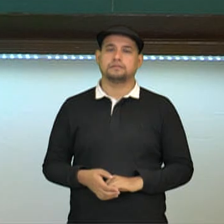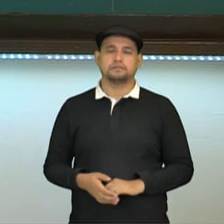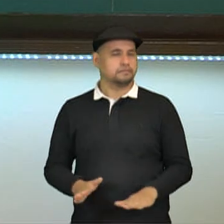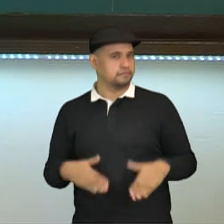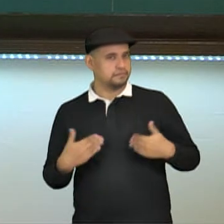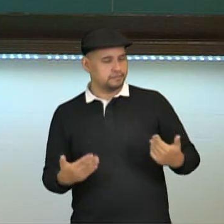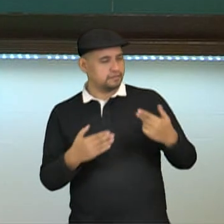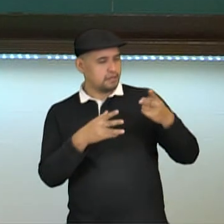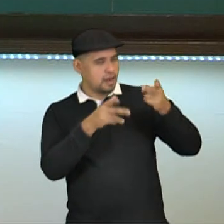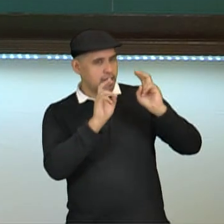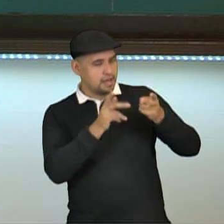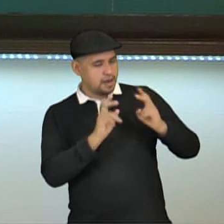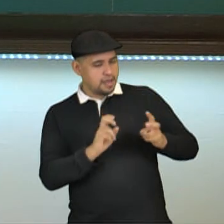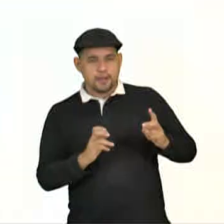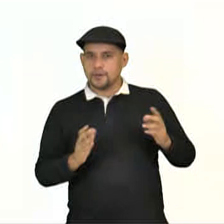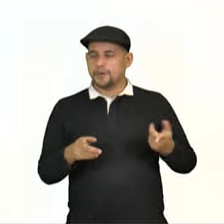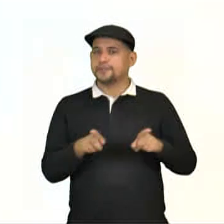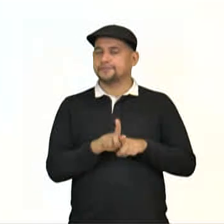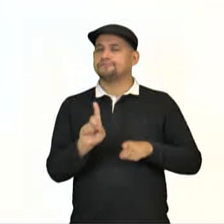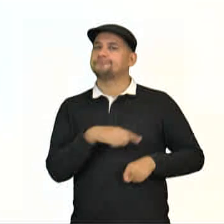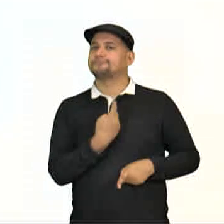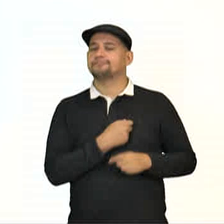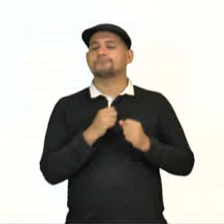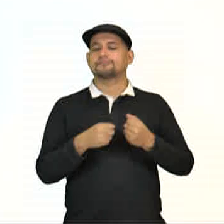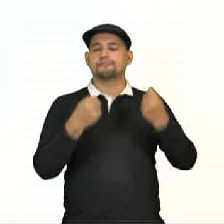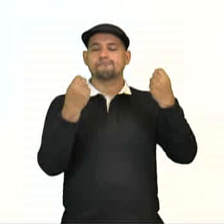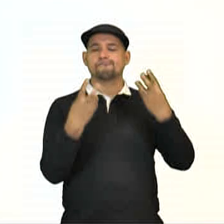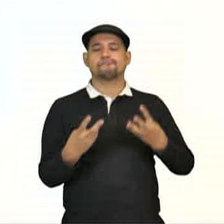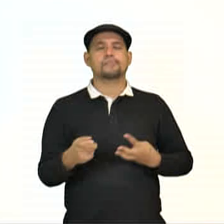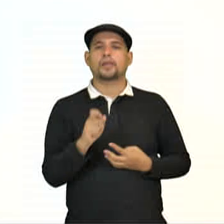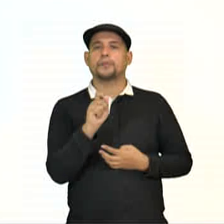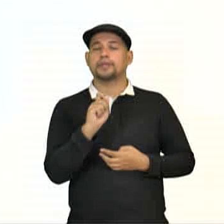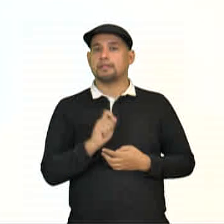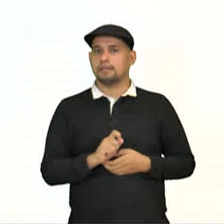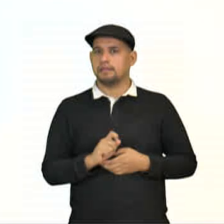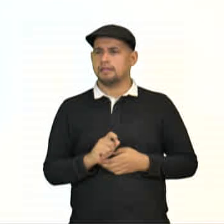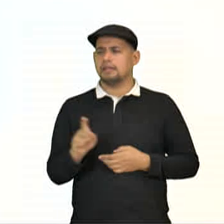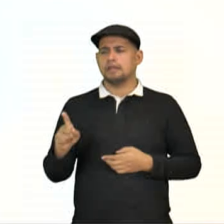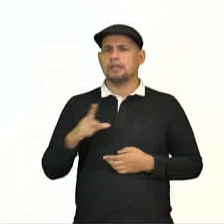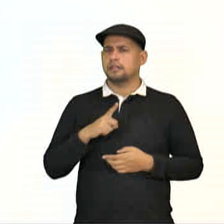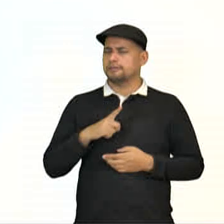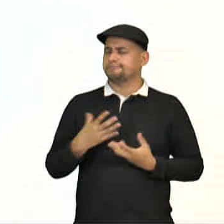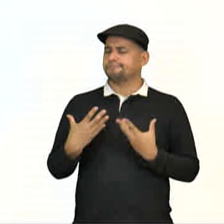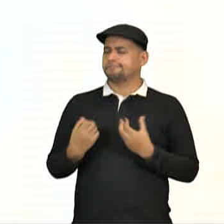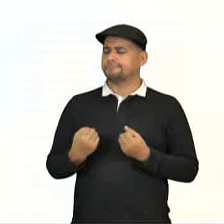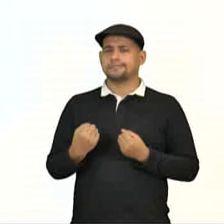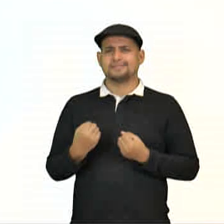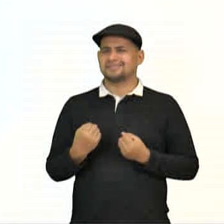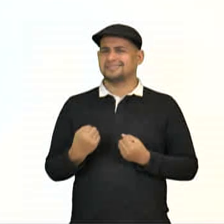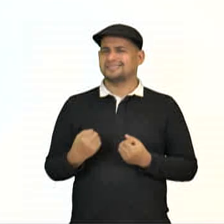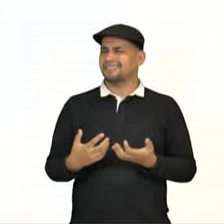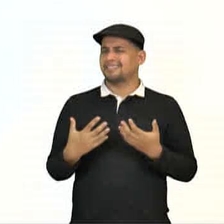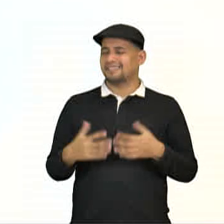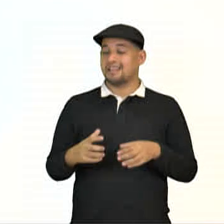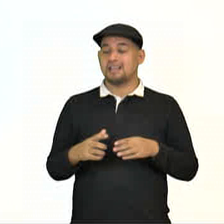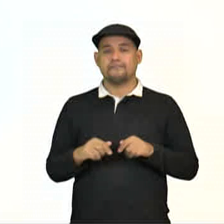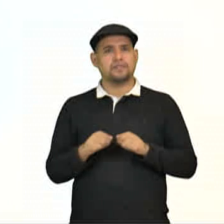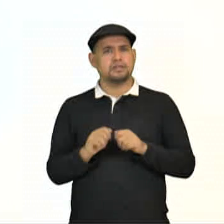Então vamos verificar aqui, né? A gente pode afirmar que ele se convenceu de que não tomar